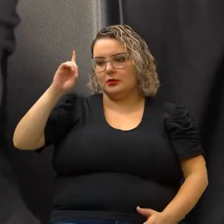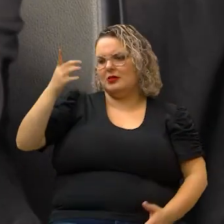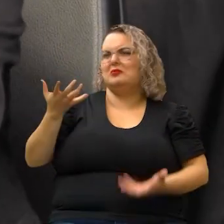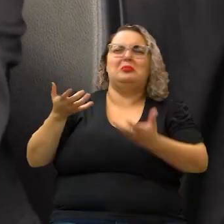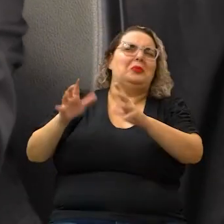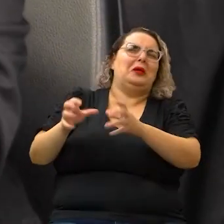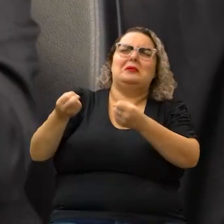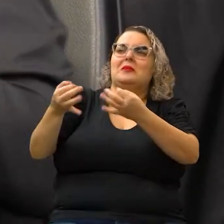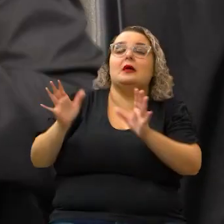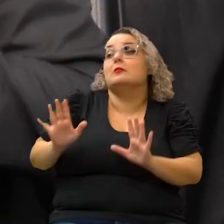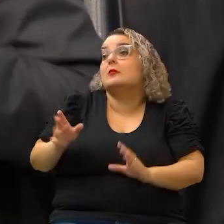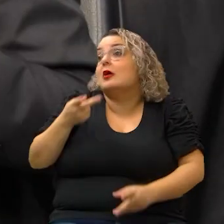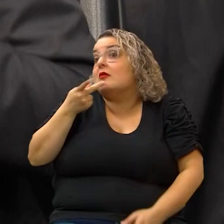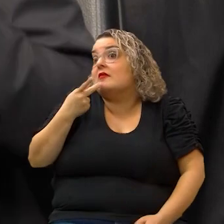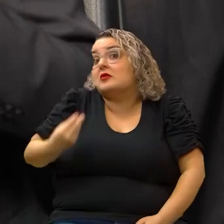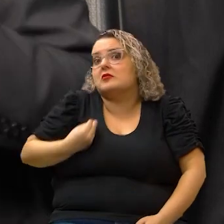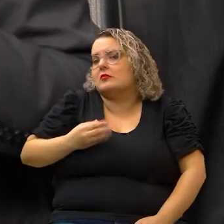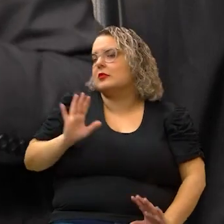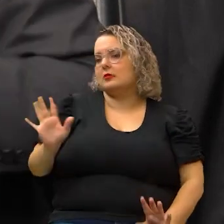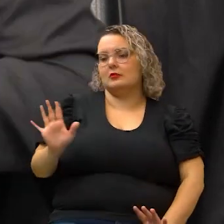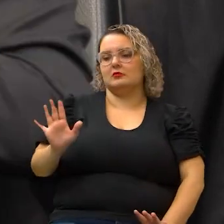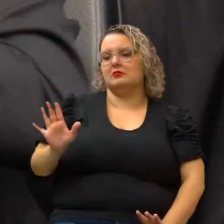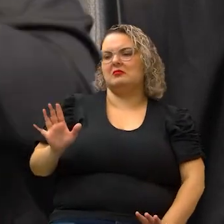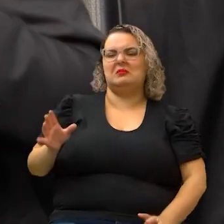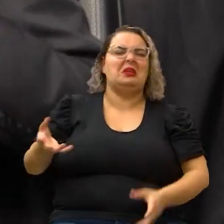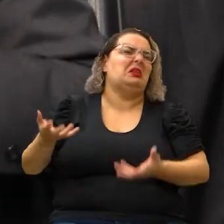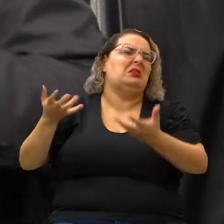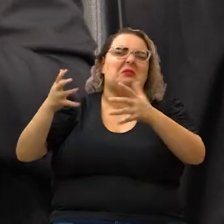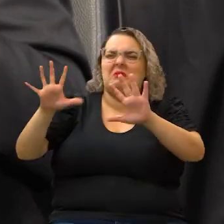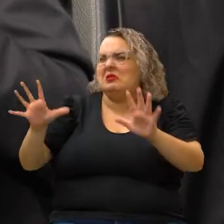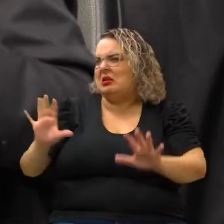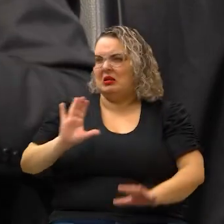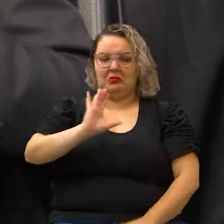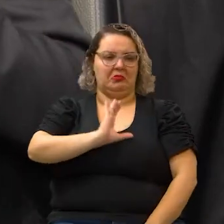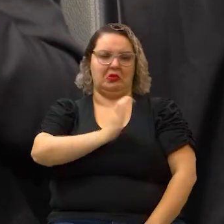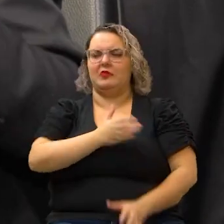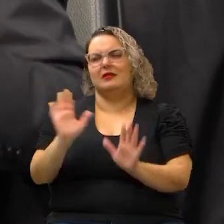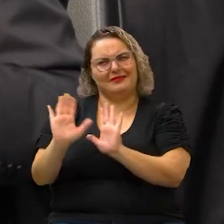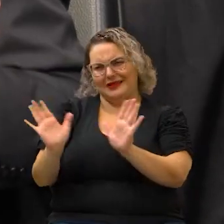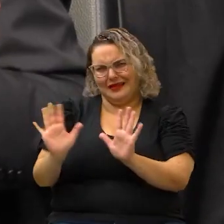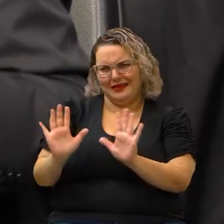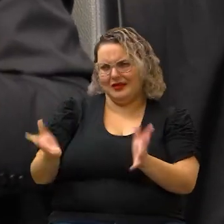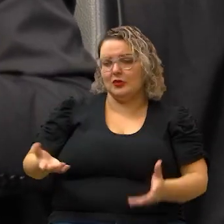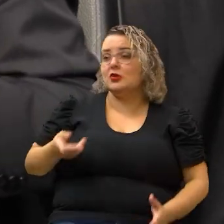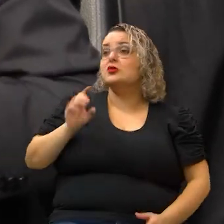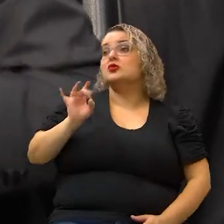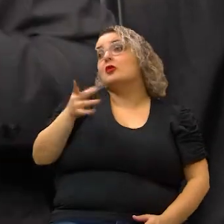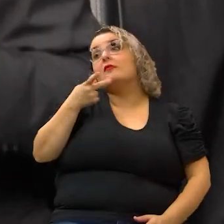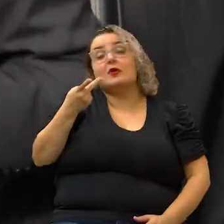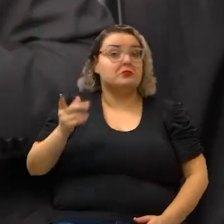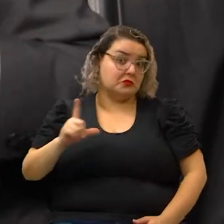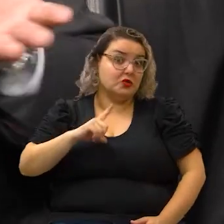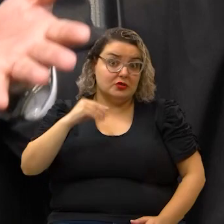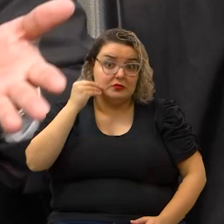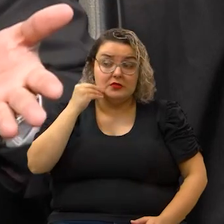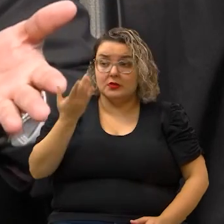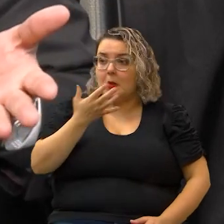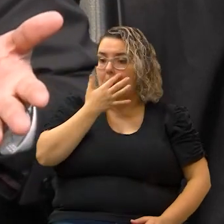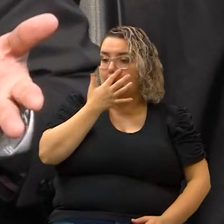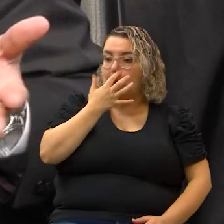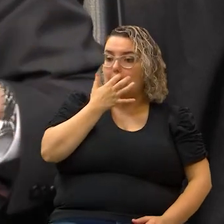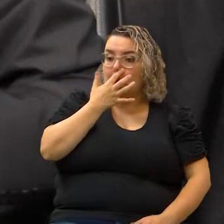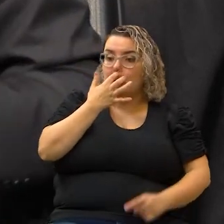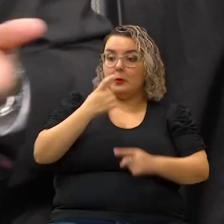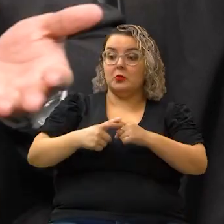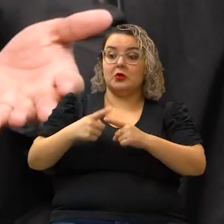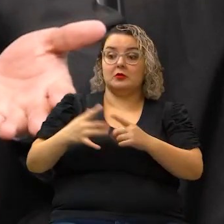nem quero explicar nada. Eu só conto o que eu vivi, não aumento nada, não quero converter ninguém, não é nada disso. Só estou falando que eu tive essa